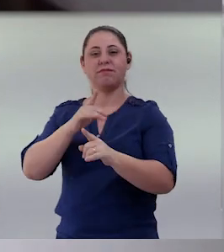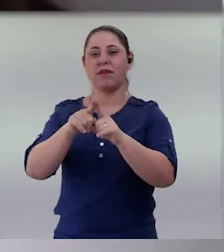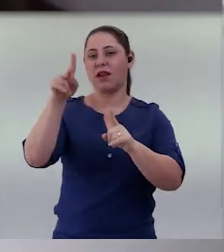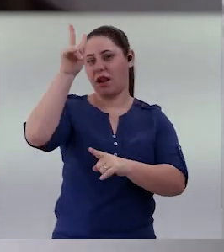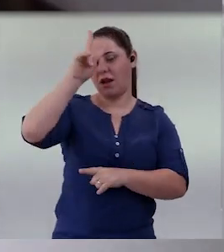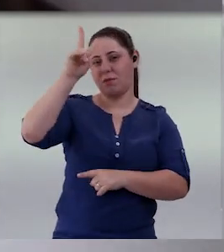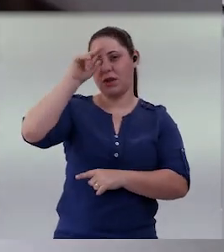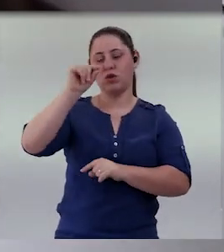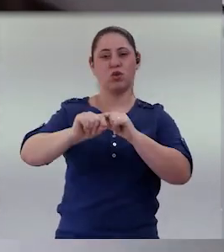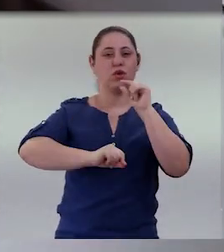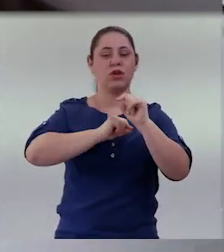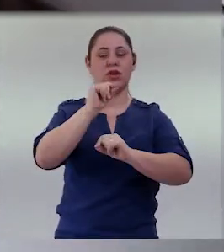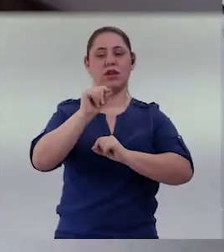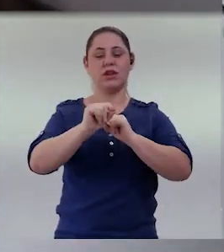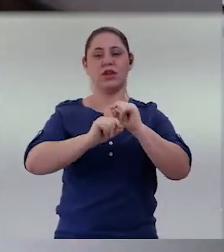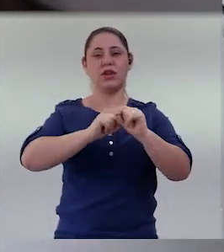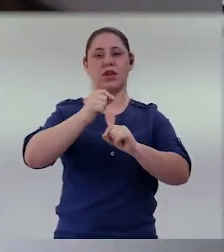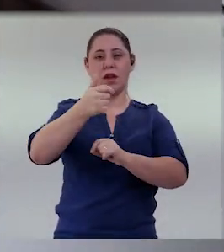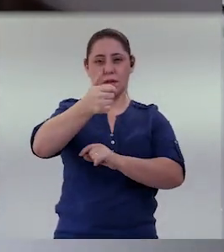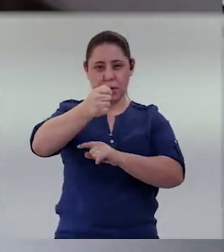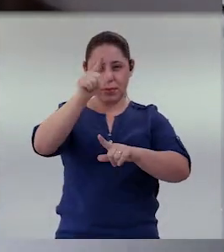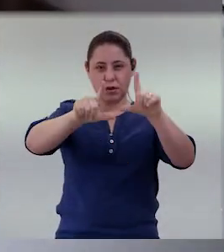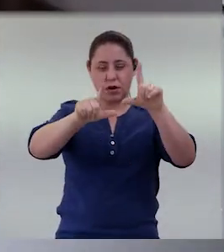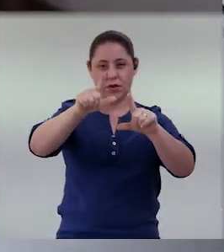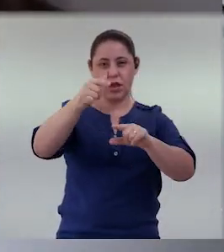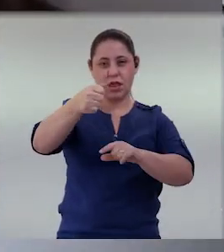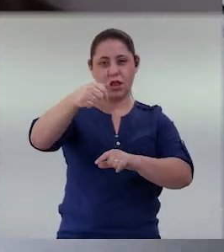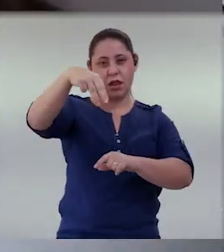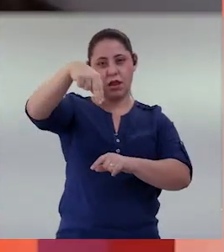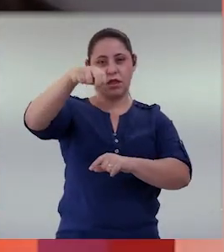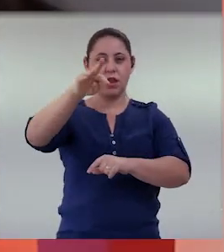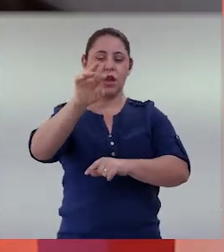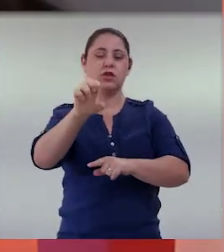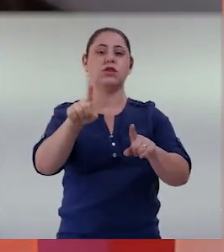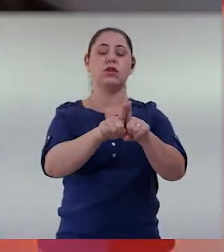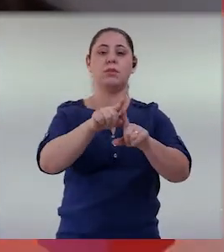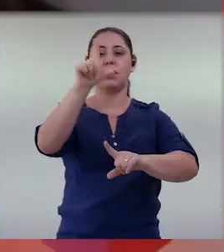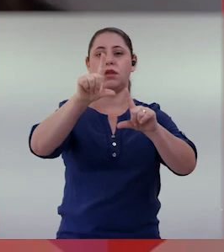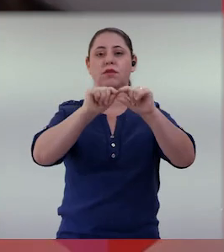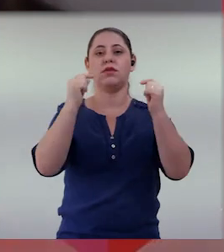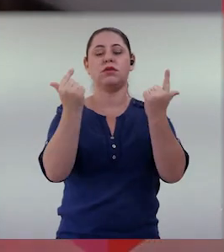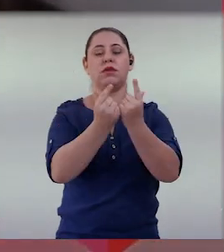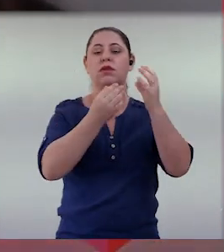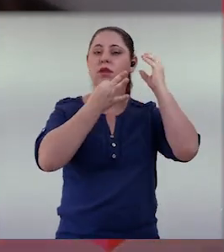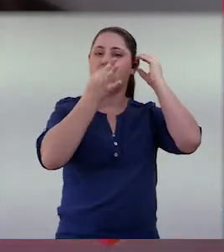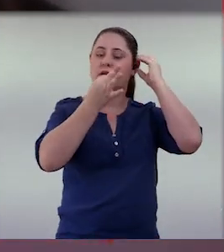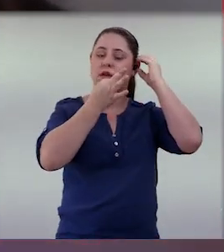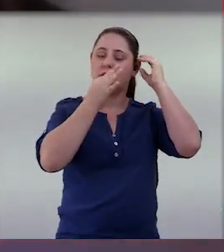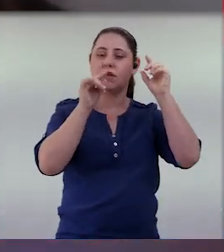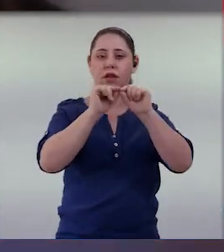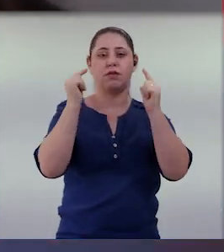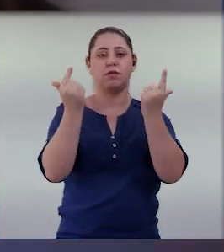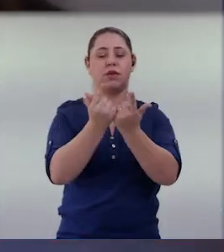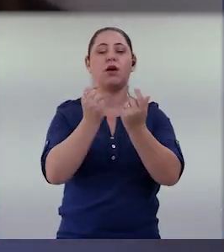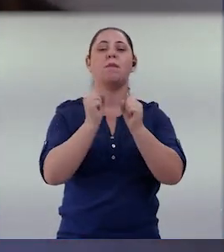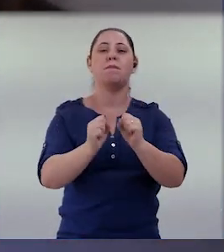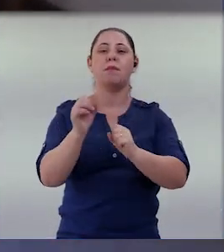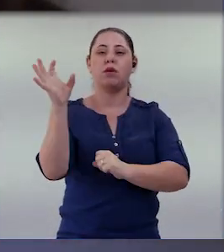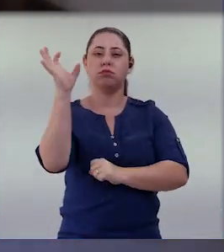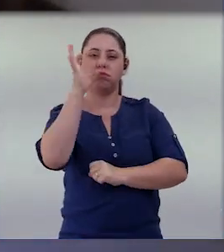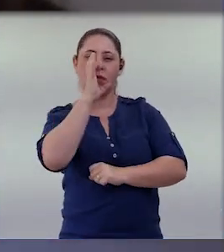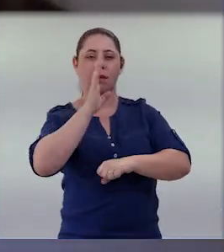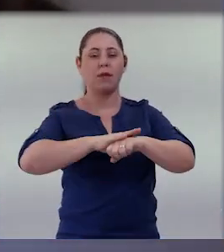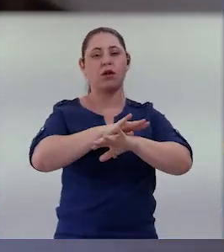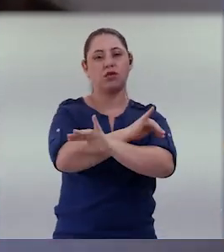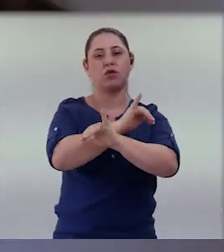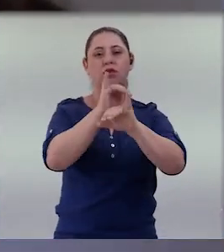amigos e familiares. Lembrando que nós também estamos no ar no canal 9 da NET, pela TV Assembleia. e na Rádio